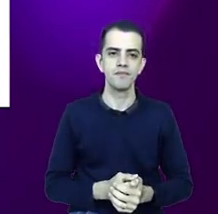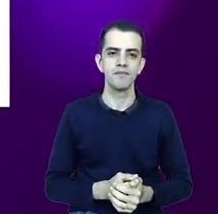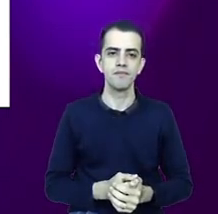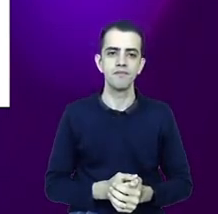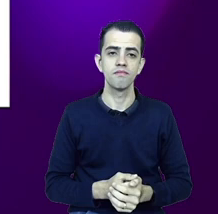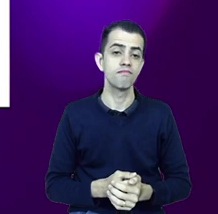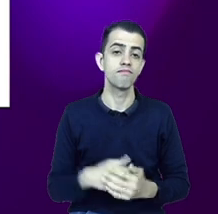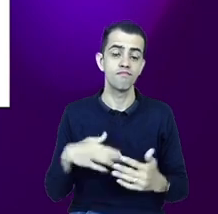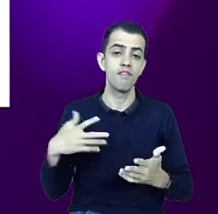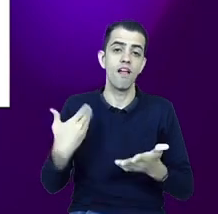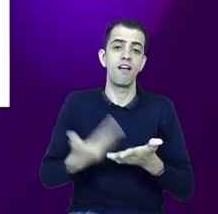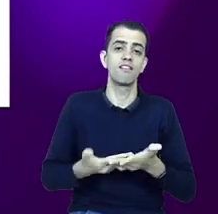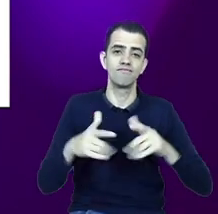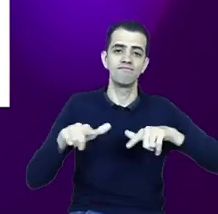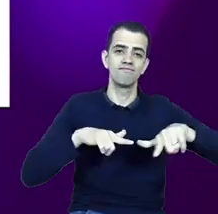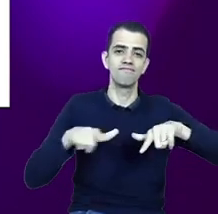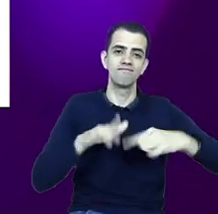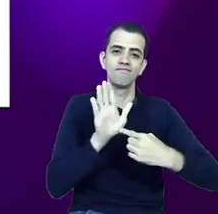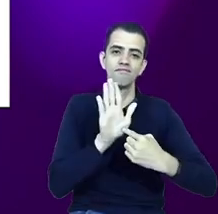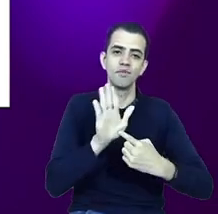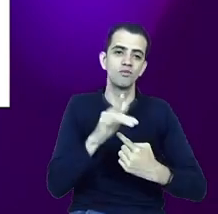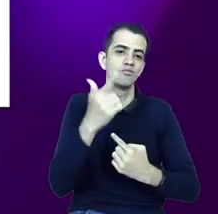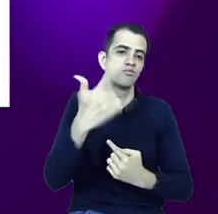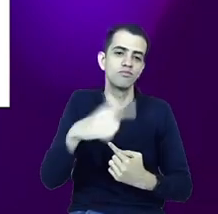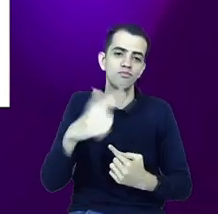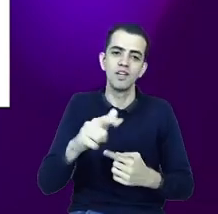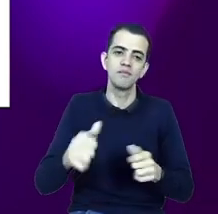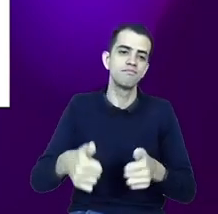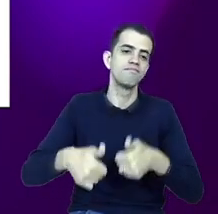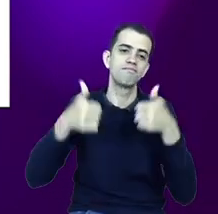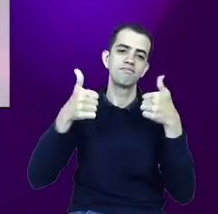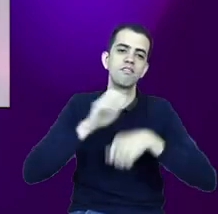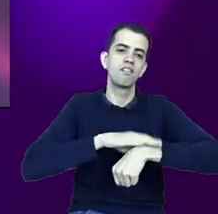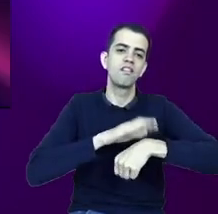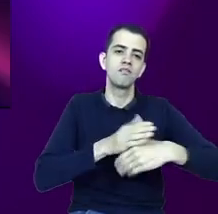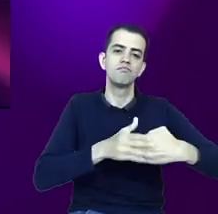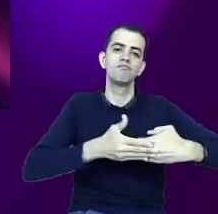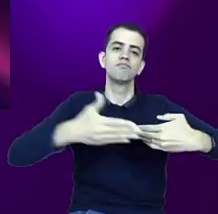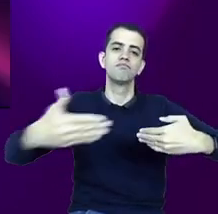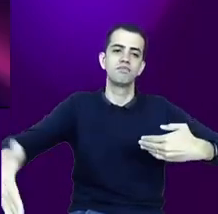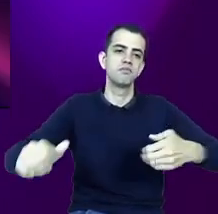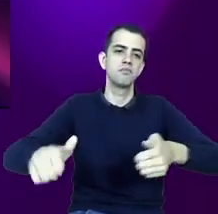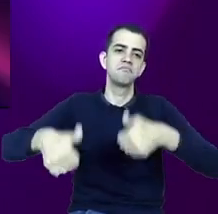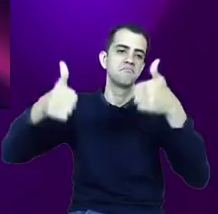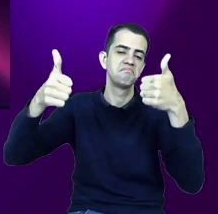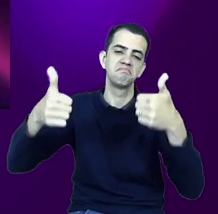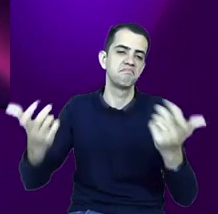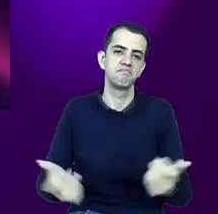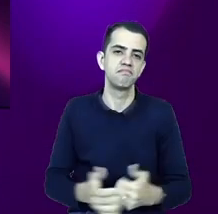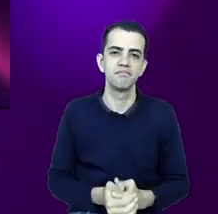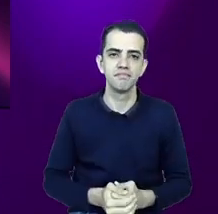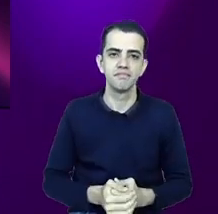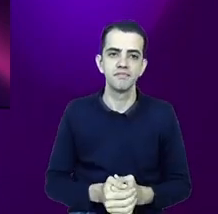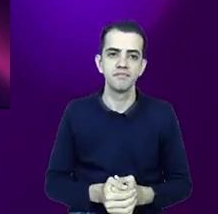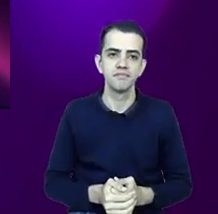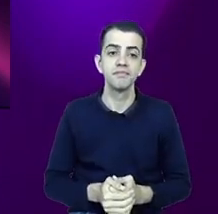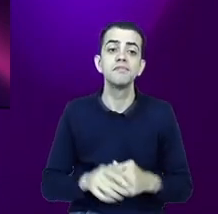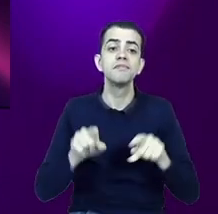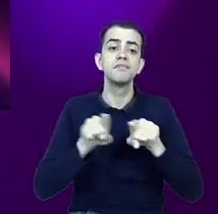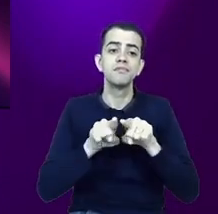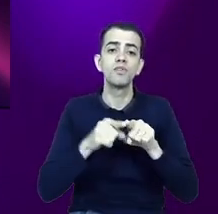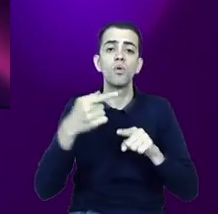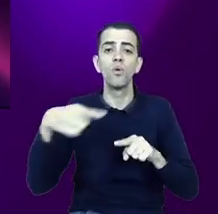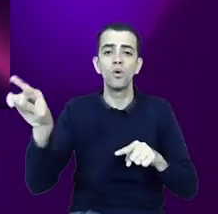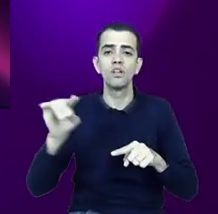Esse é o trabalho que mostra que não há benefício de um período prolongado de Temodal, e as demais terapias,